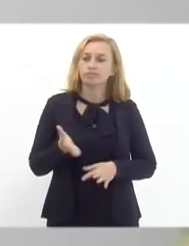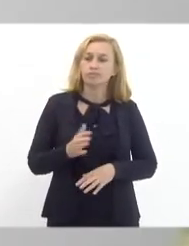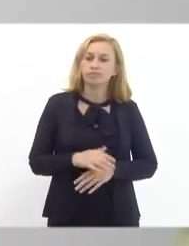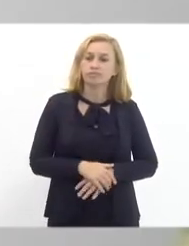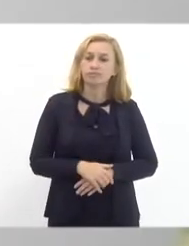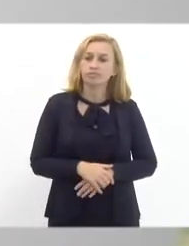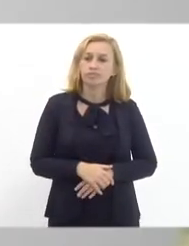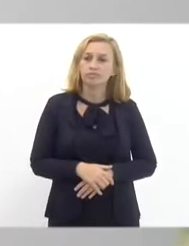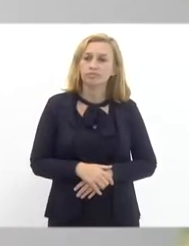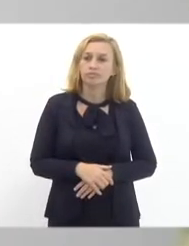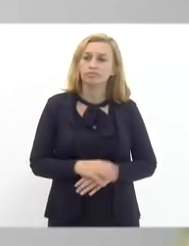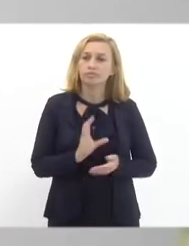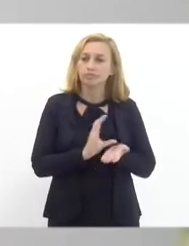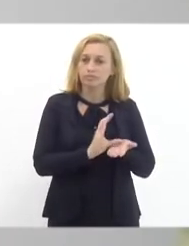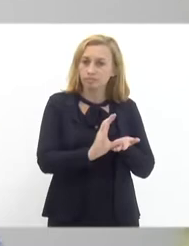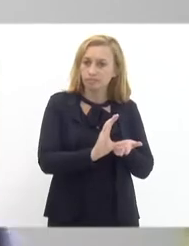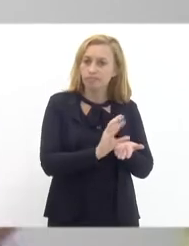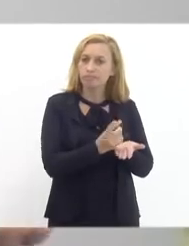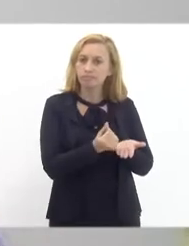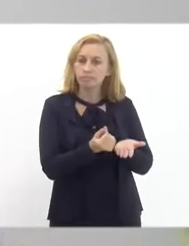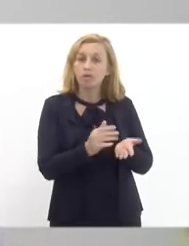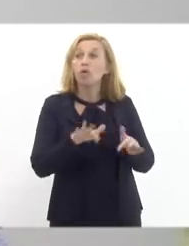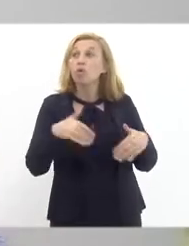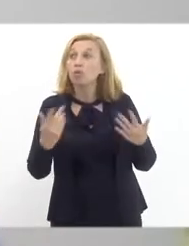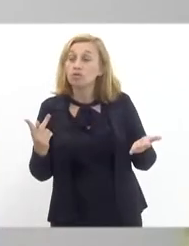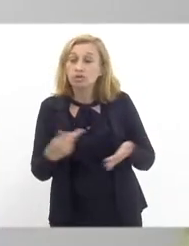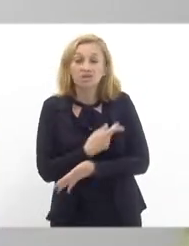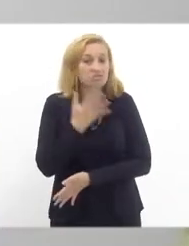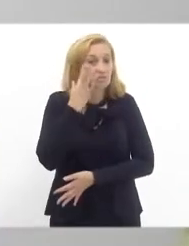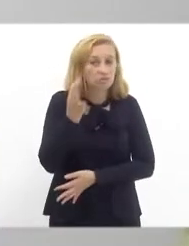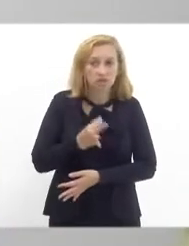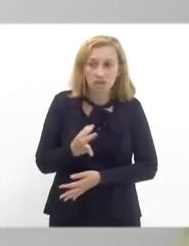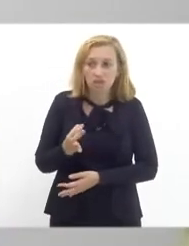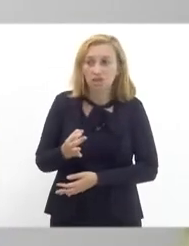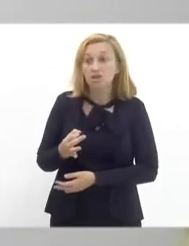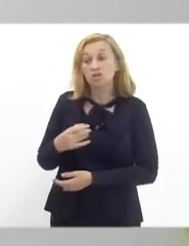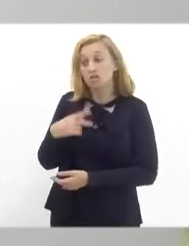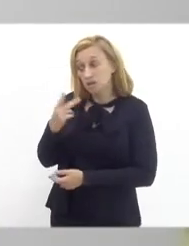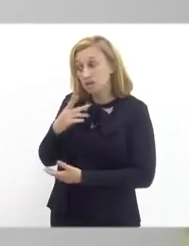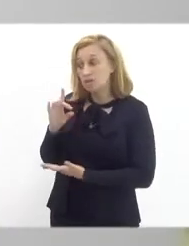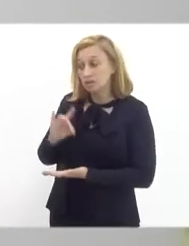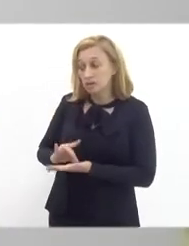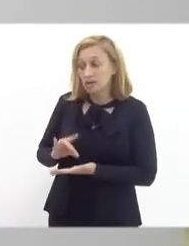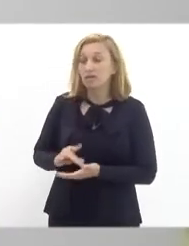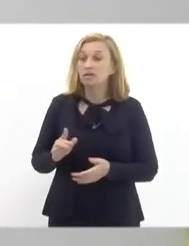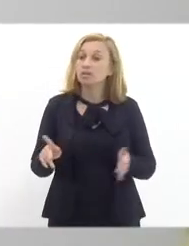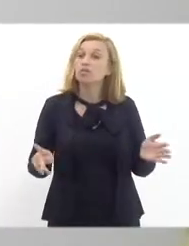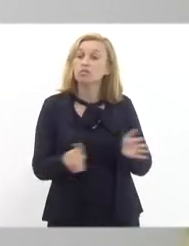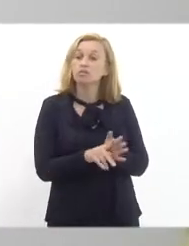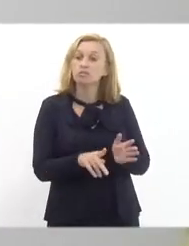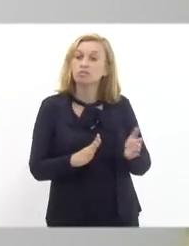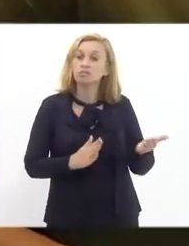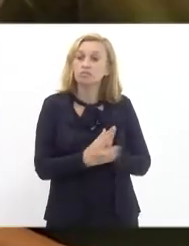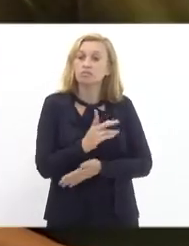está na captação de verba. Quanto será, não sei. Estou sendo sincero. Mas existe um projeto aprovado por